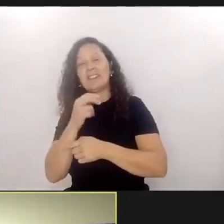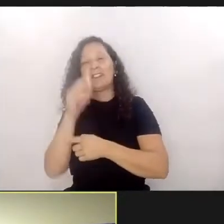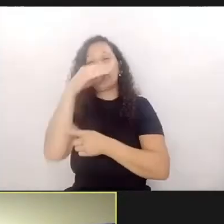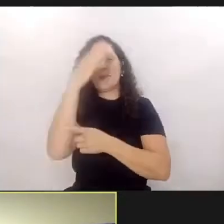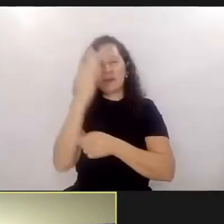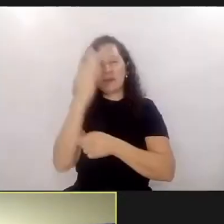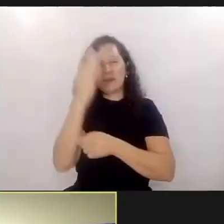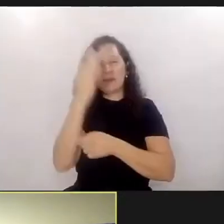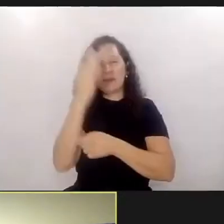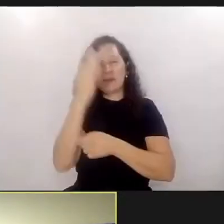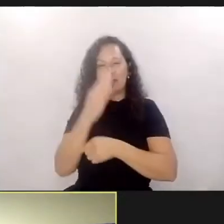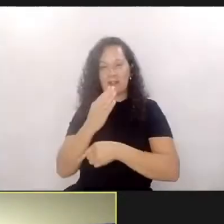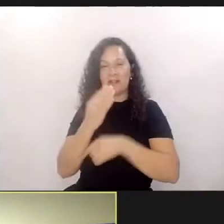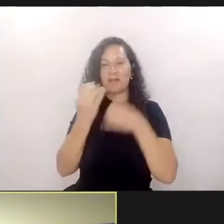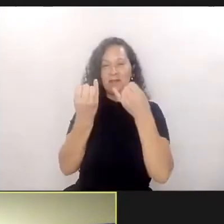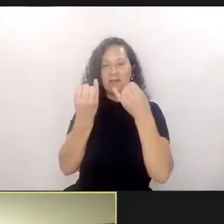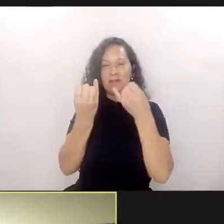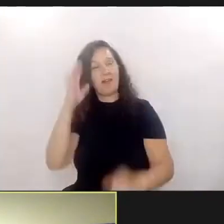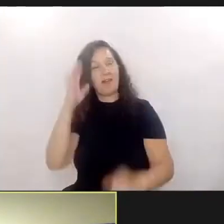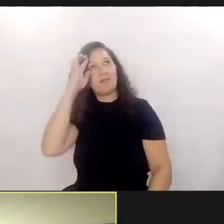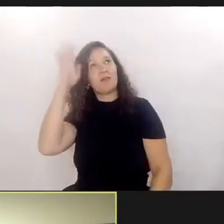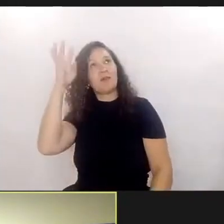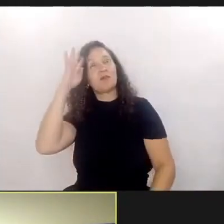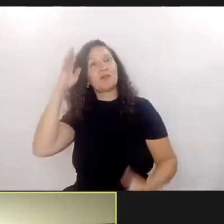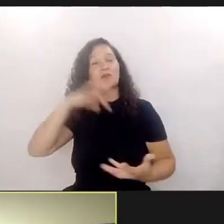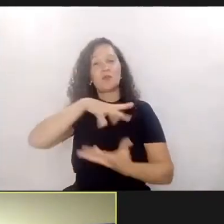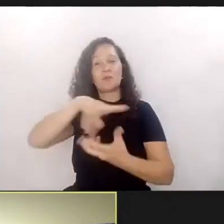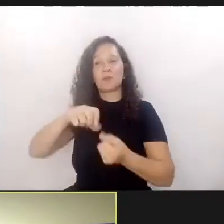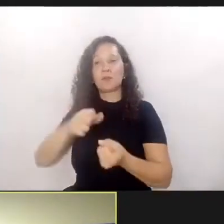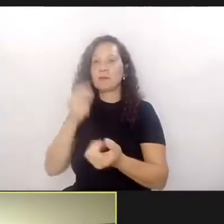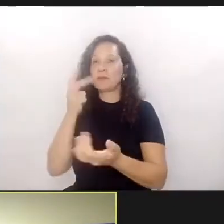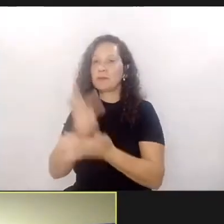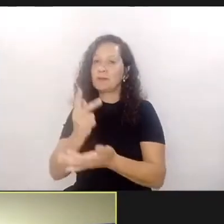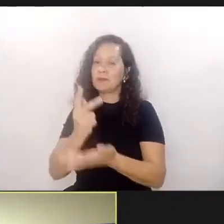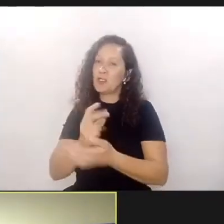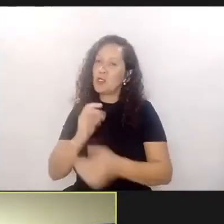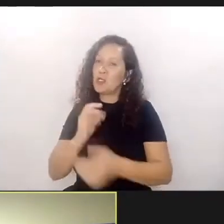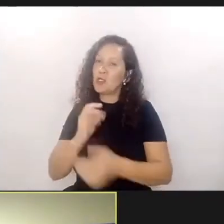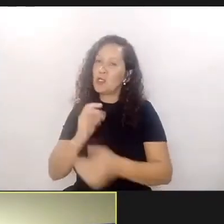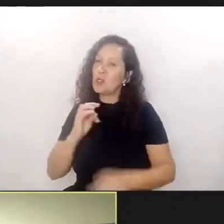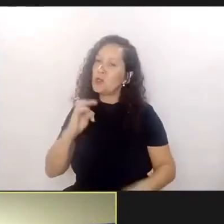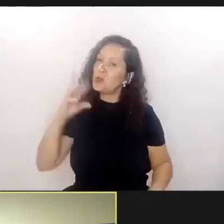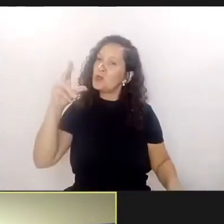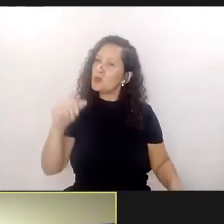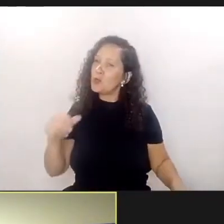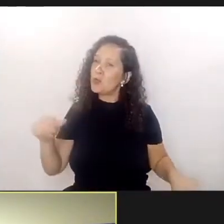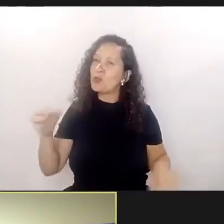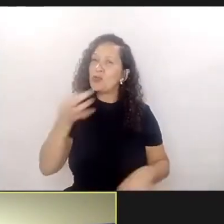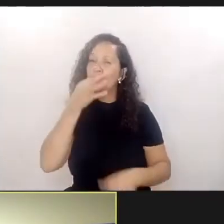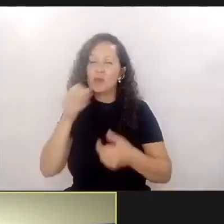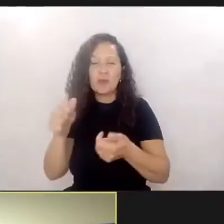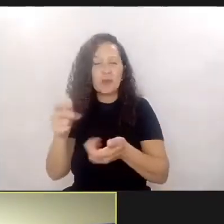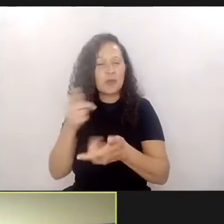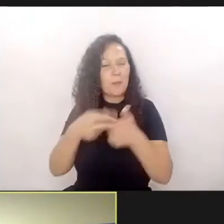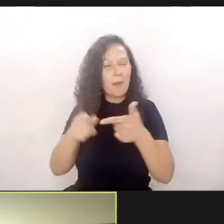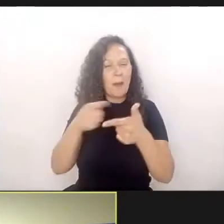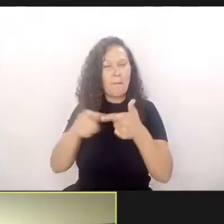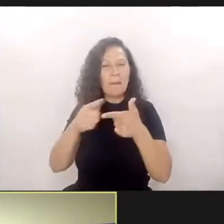mundo e, apesar de todas as críticas, Brasília foi a realização dessa